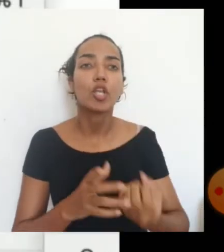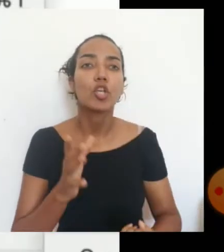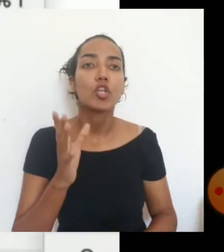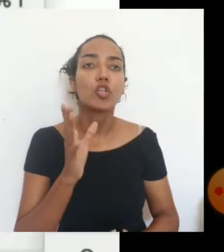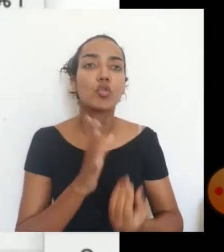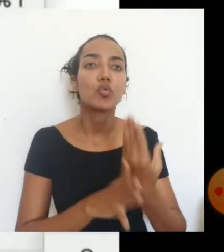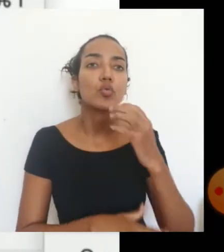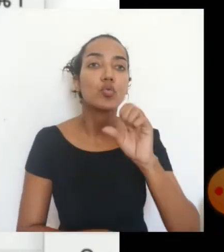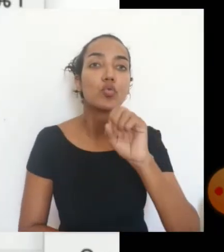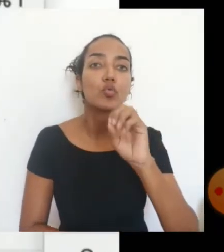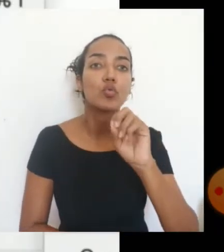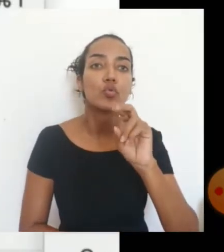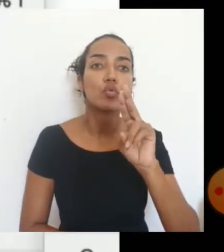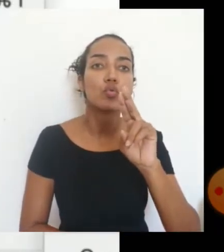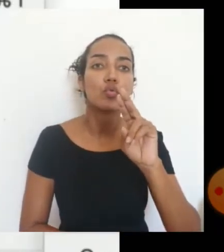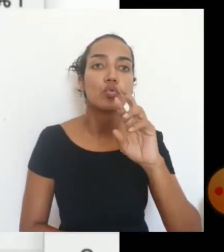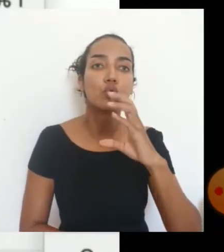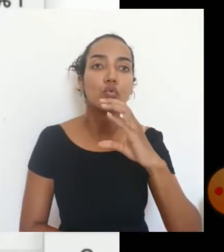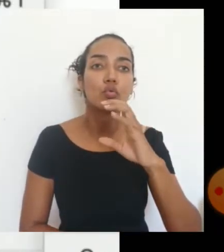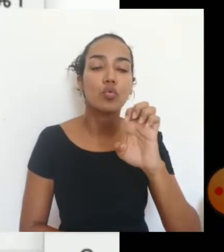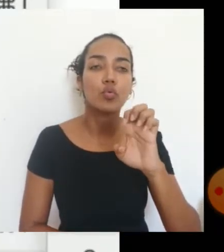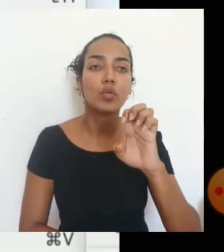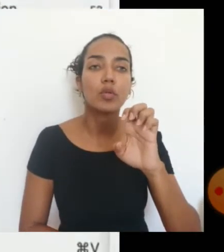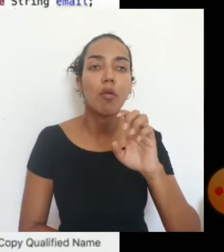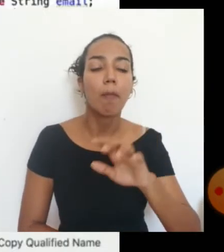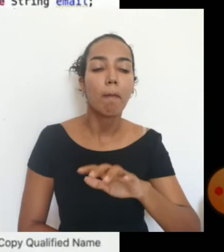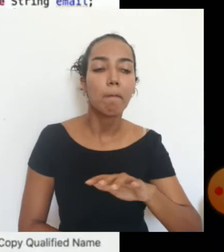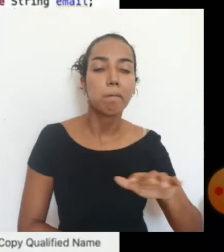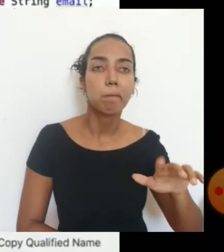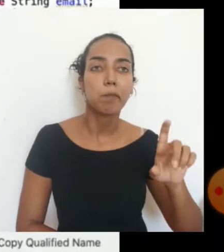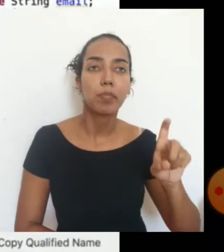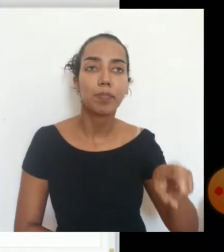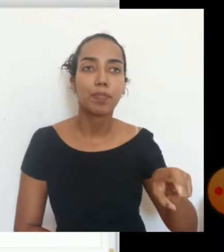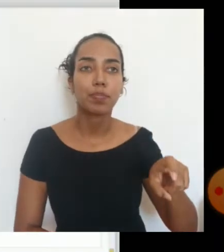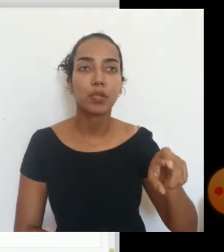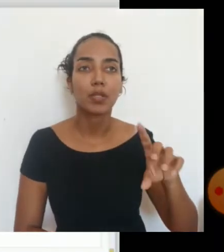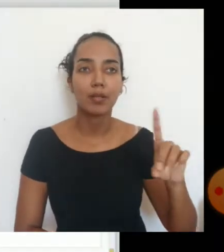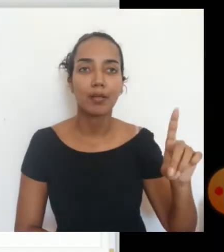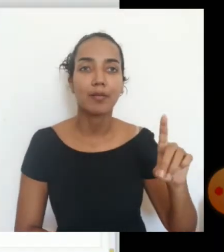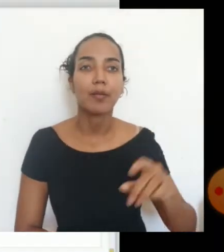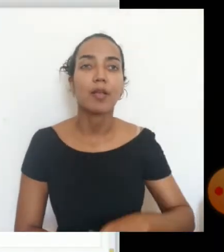Source, e a gente pode vir aqui na